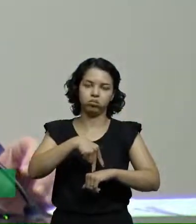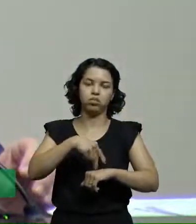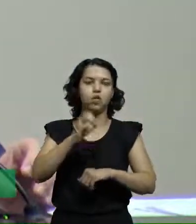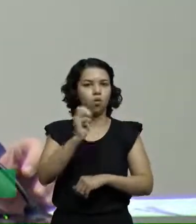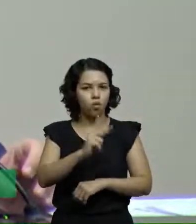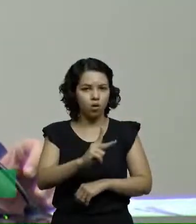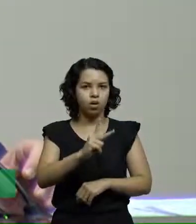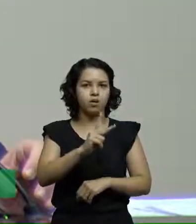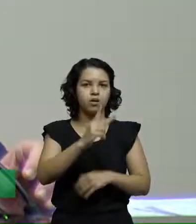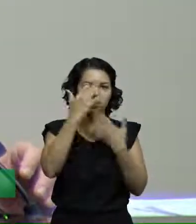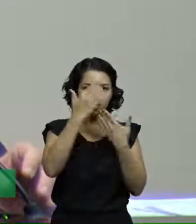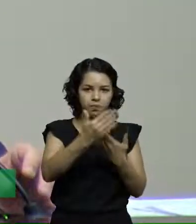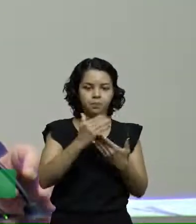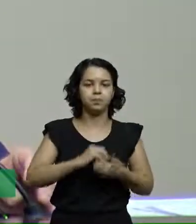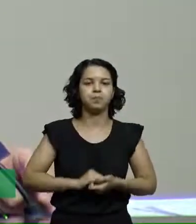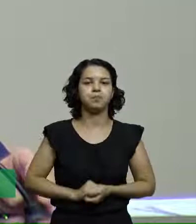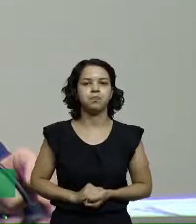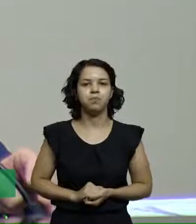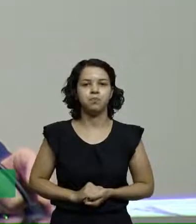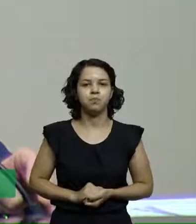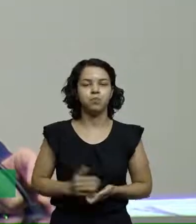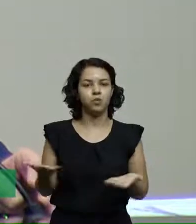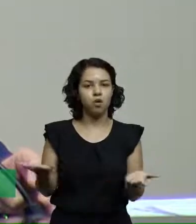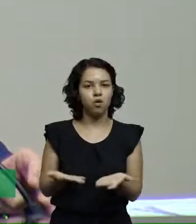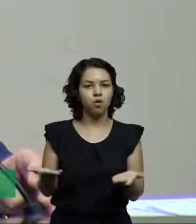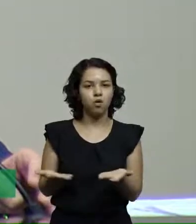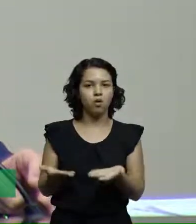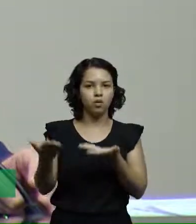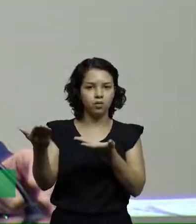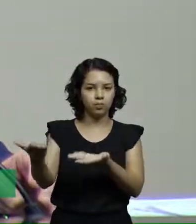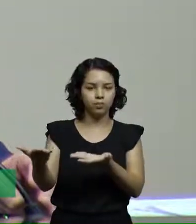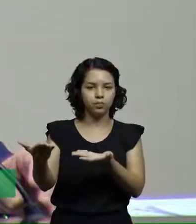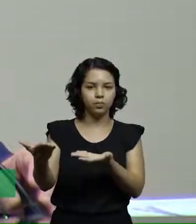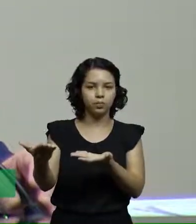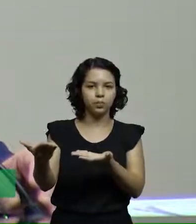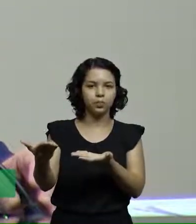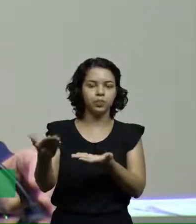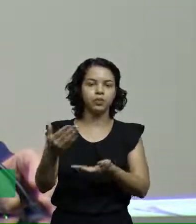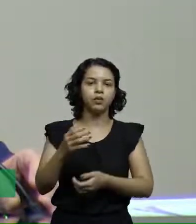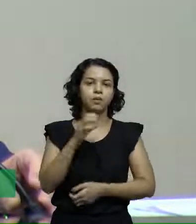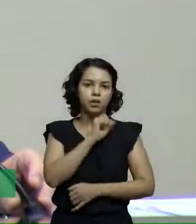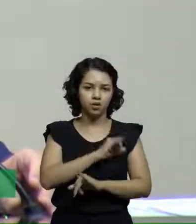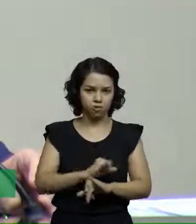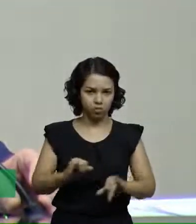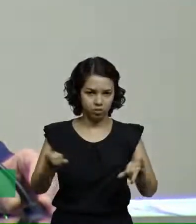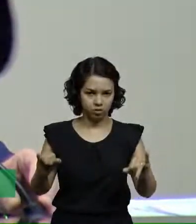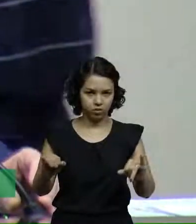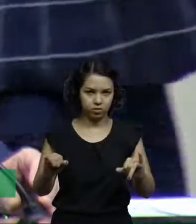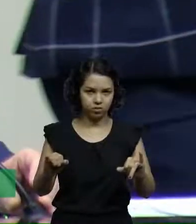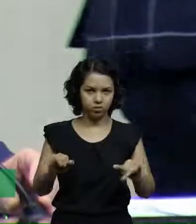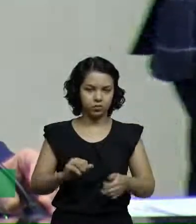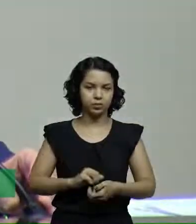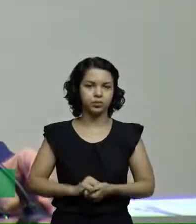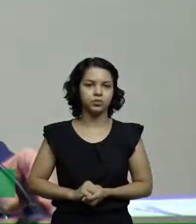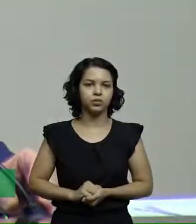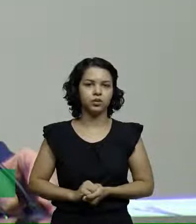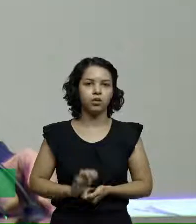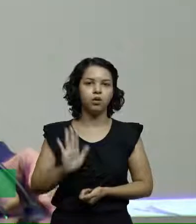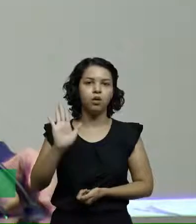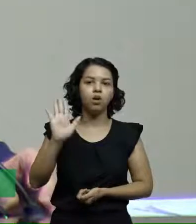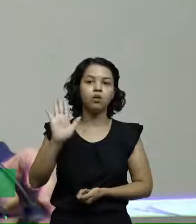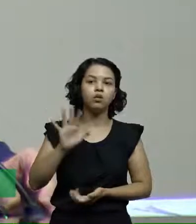Agradeço, presidente. A palavra continua livre aí nas breves comunicações. Algum orador